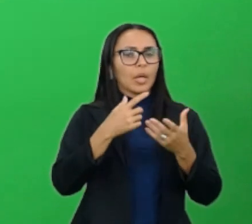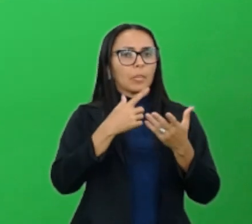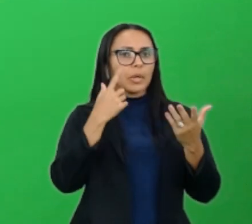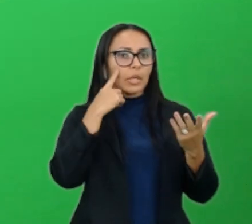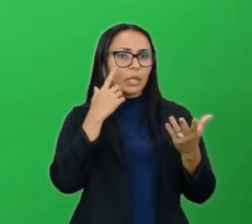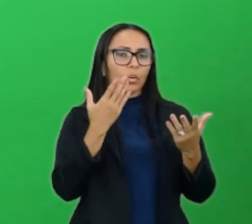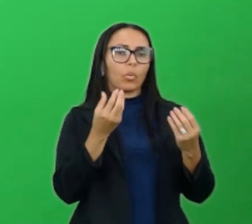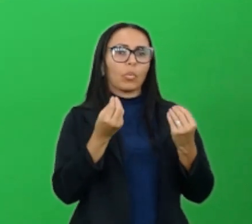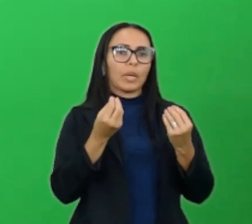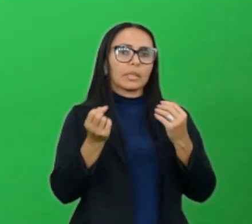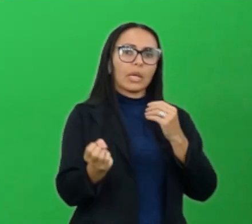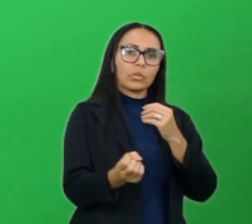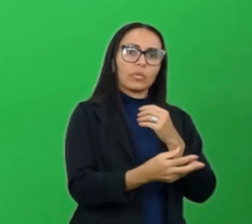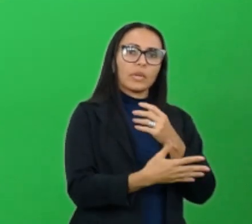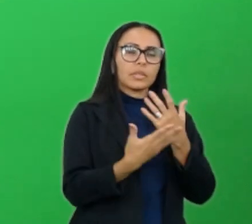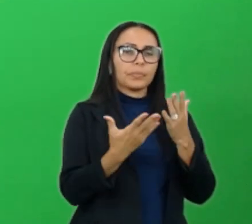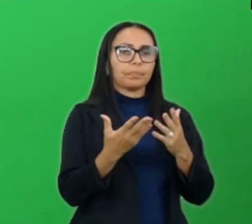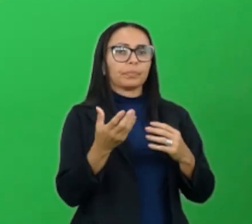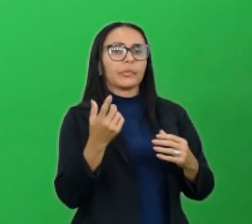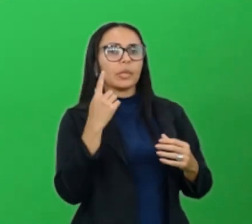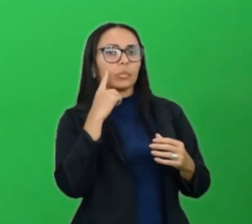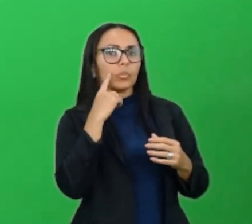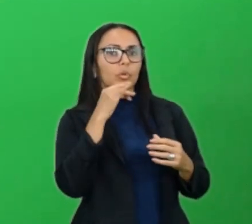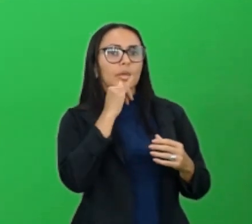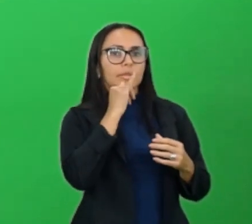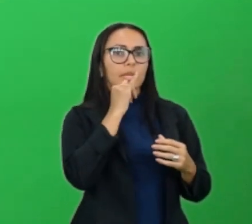por exemplo, um percentual de publicações